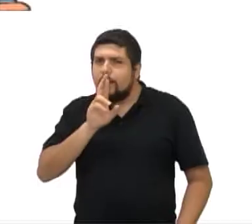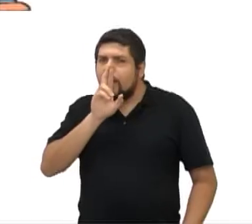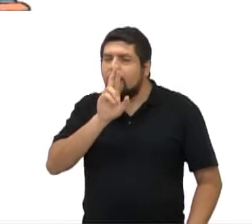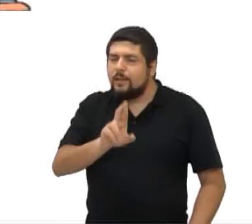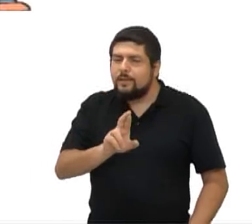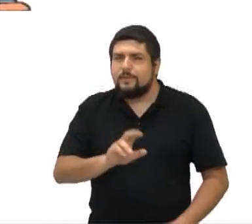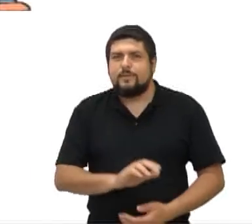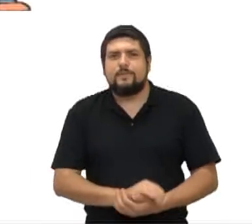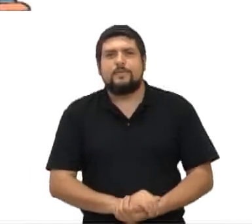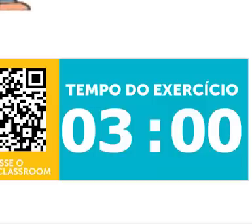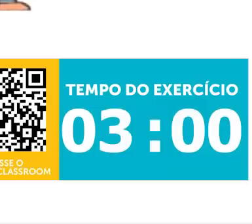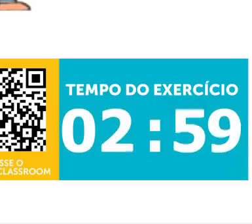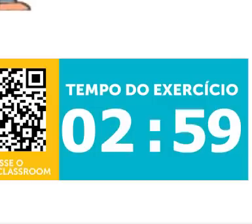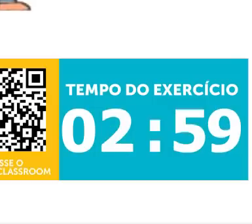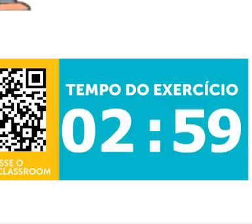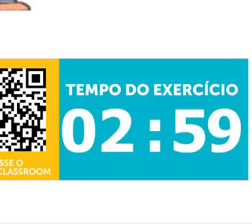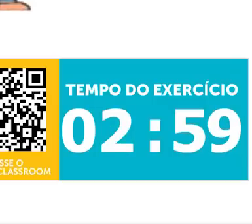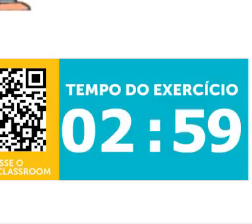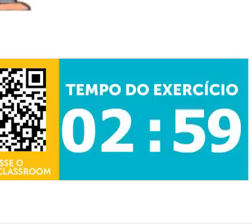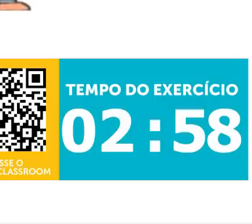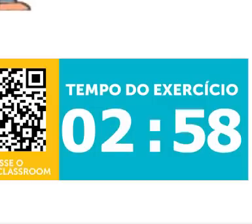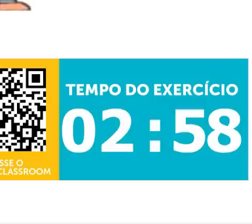exercício, ok?